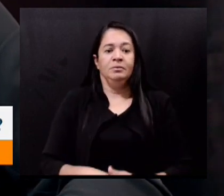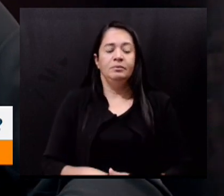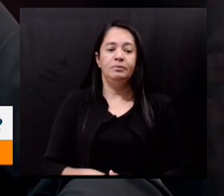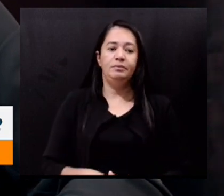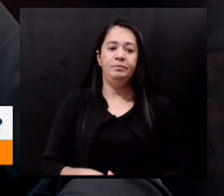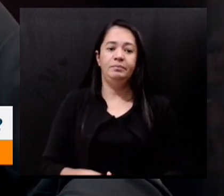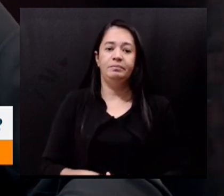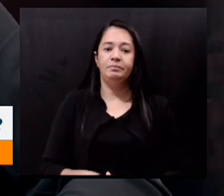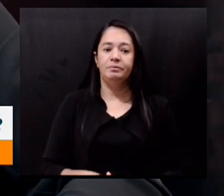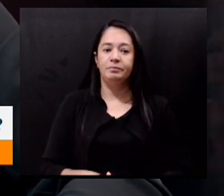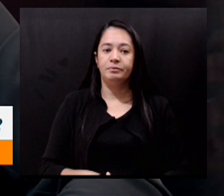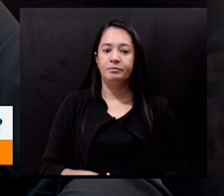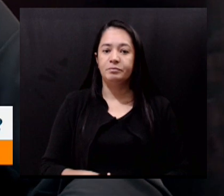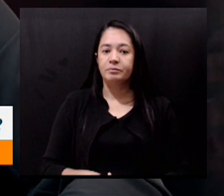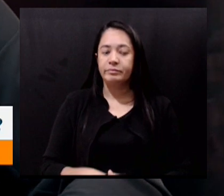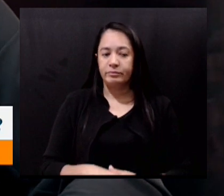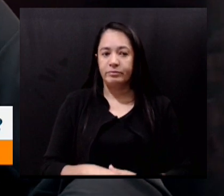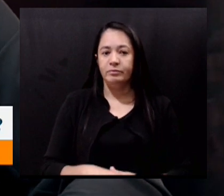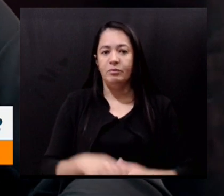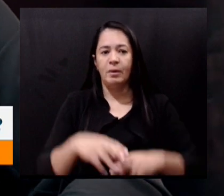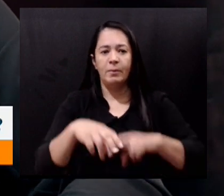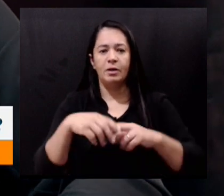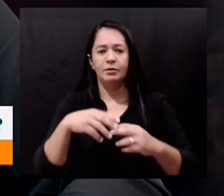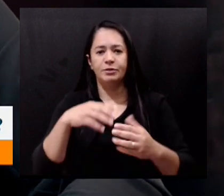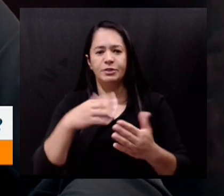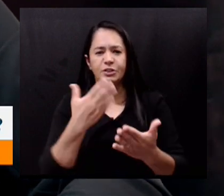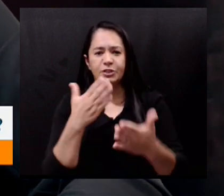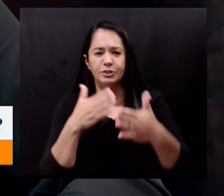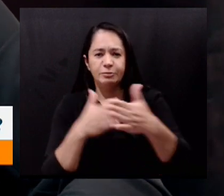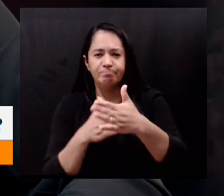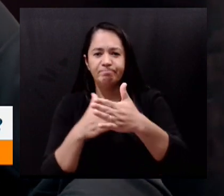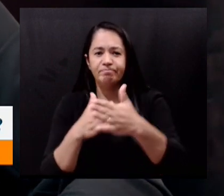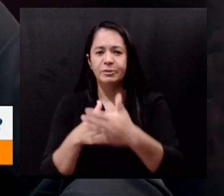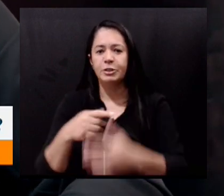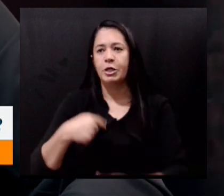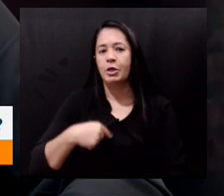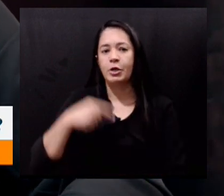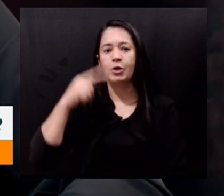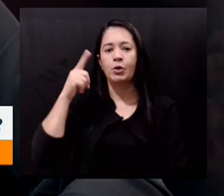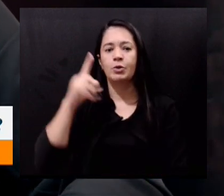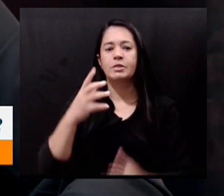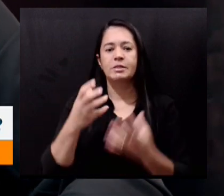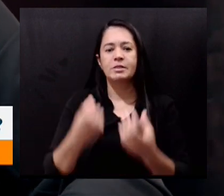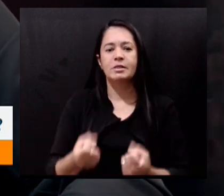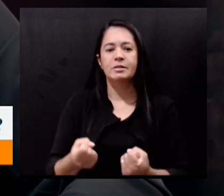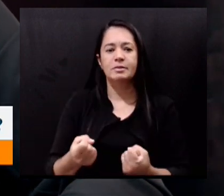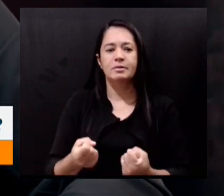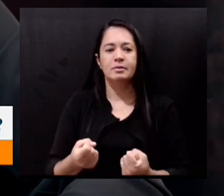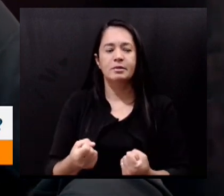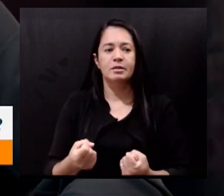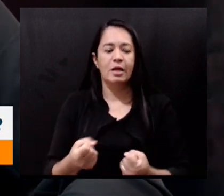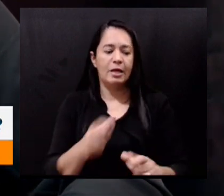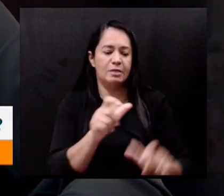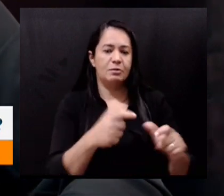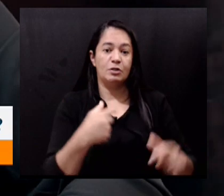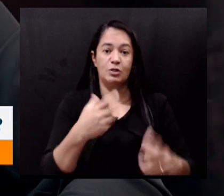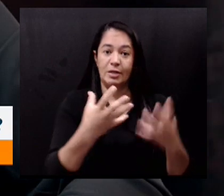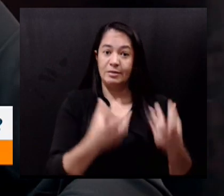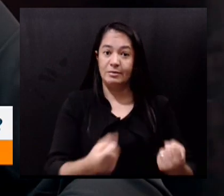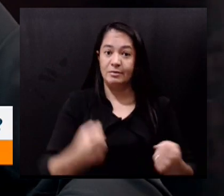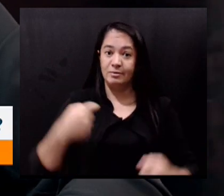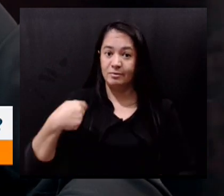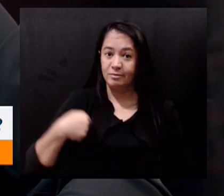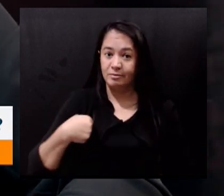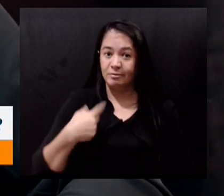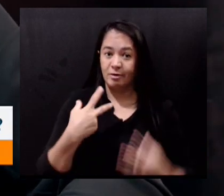crenças limitantes de que para eu ser aceito, para eu ser reconhecido,